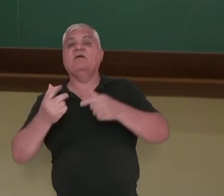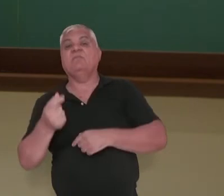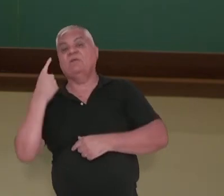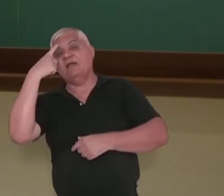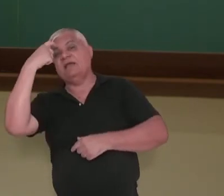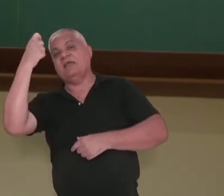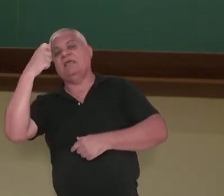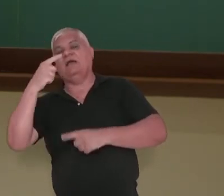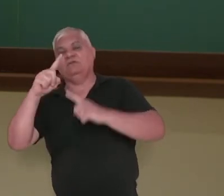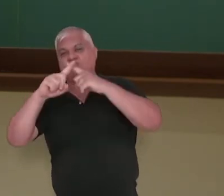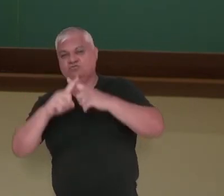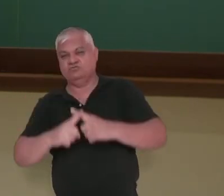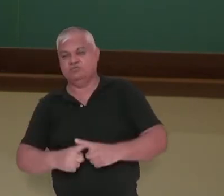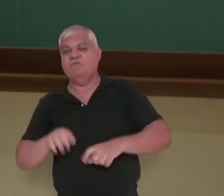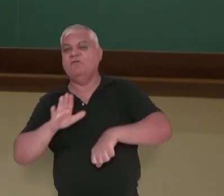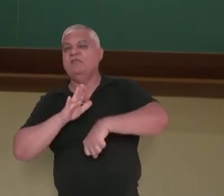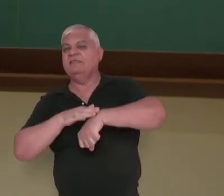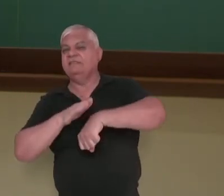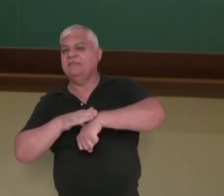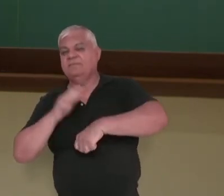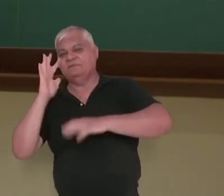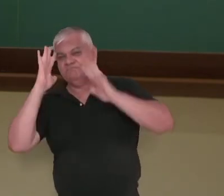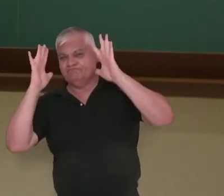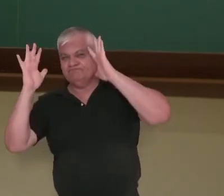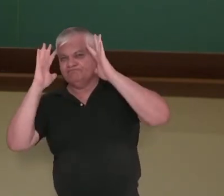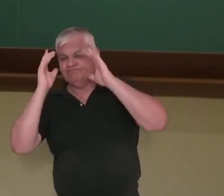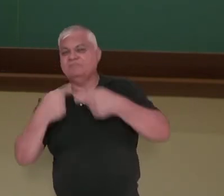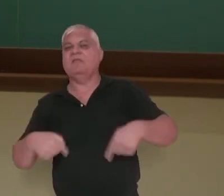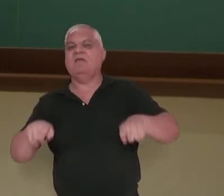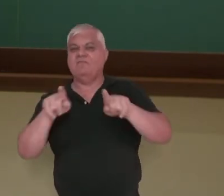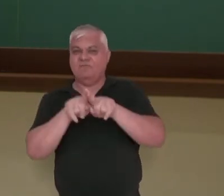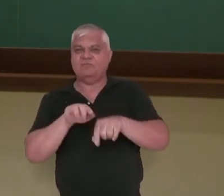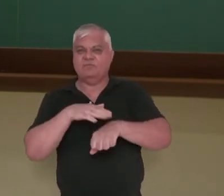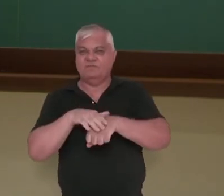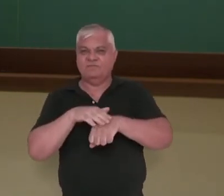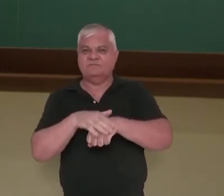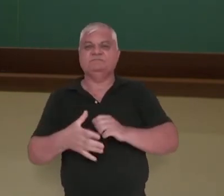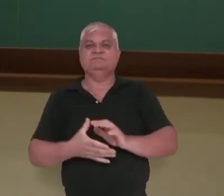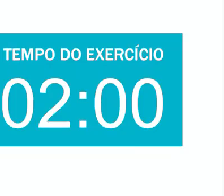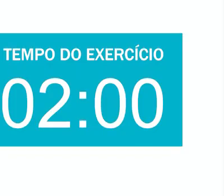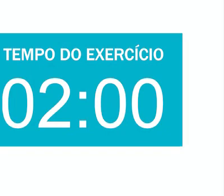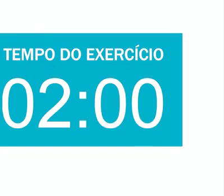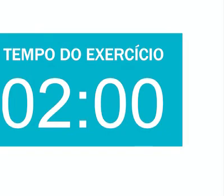joguinho? Vou dar um tempinho para vocês pensarem e daqui a pouco voltamos a conversar.